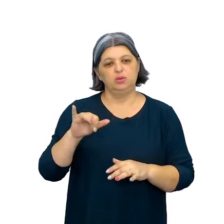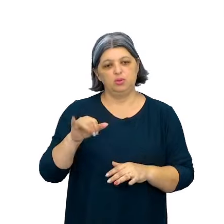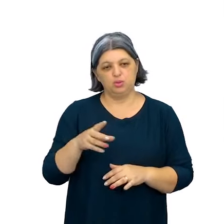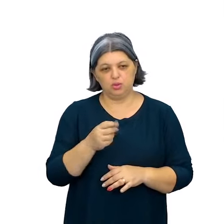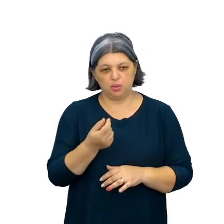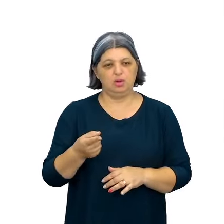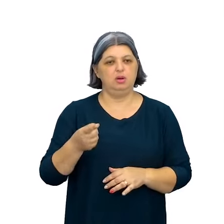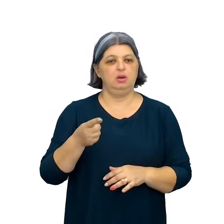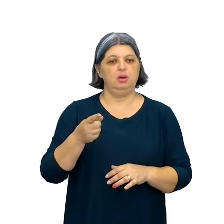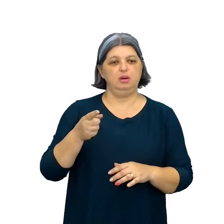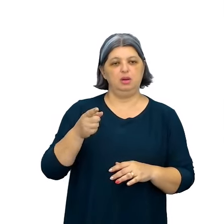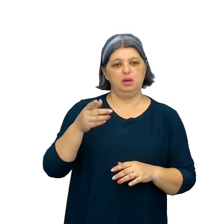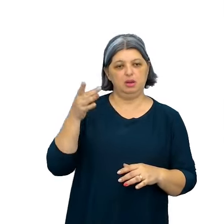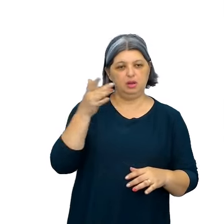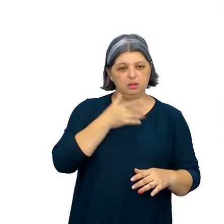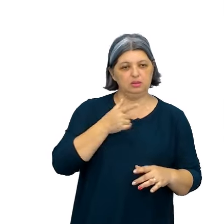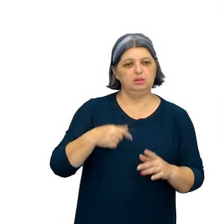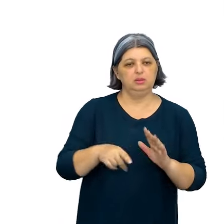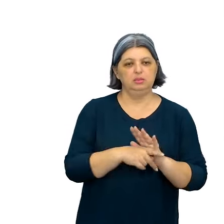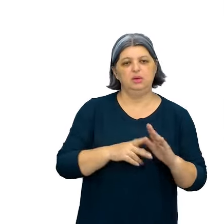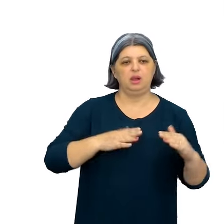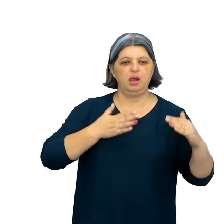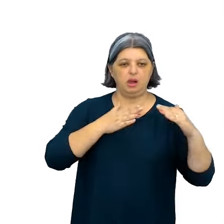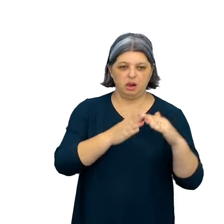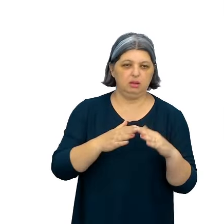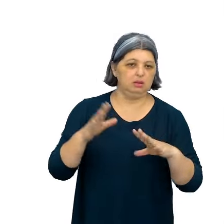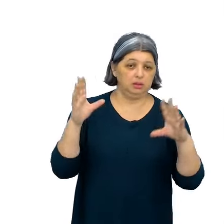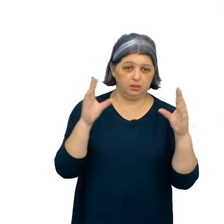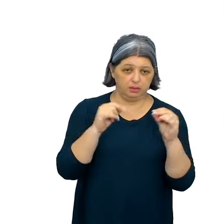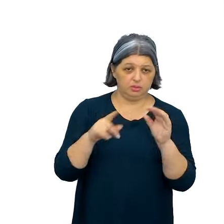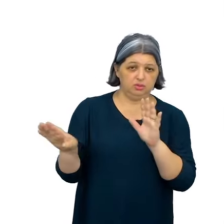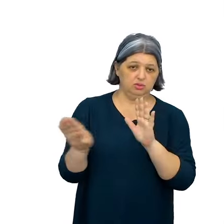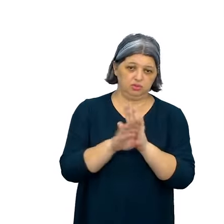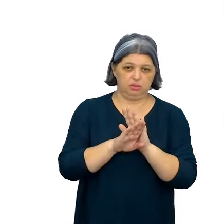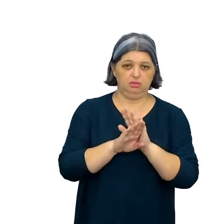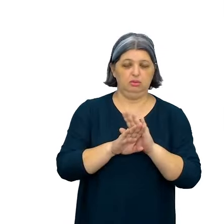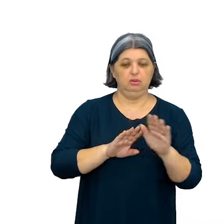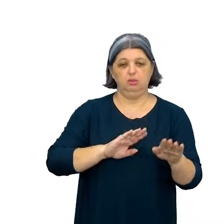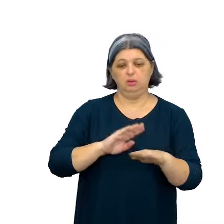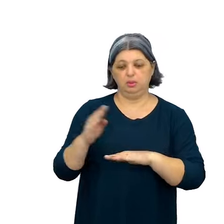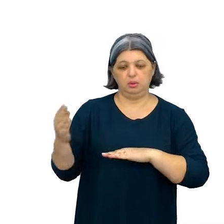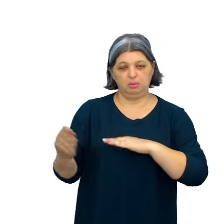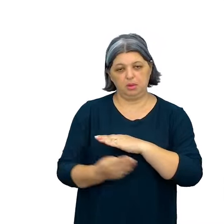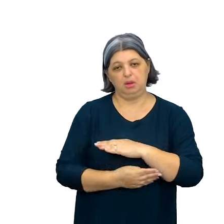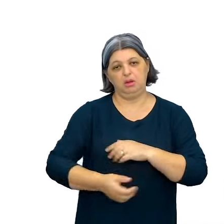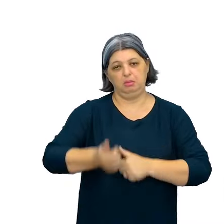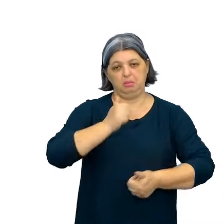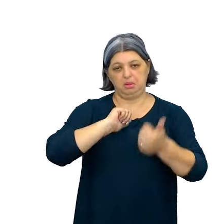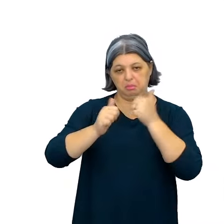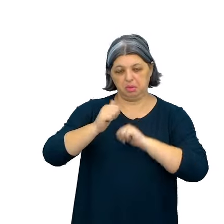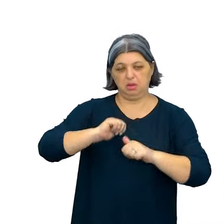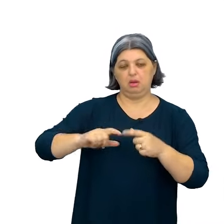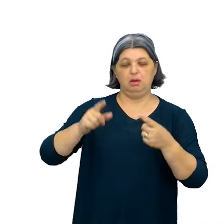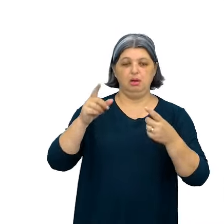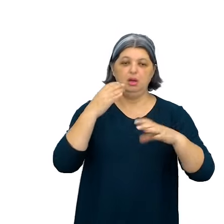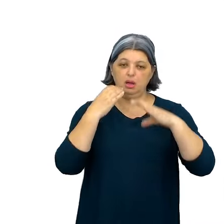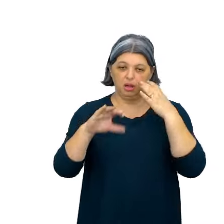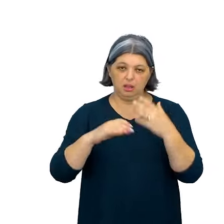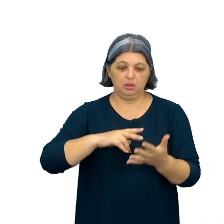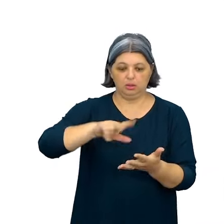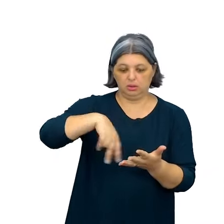no Morro da Babilônia, num barracão sem número. Uma noite ele chegou no bar 20 de novembro, bebeu, cantou, dançou, depois se atirou